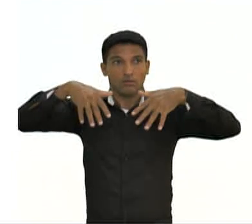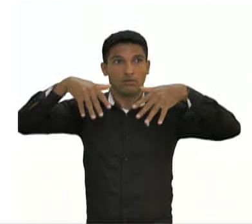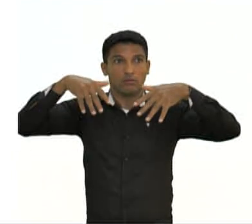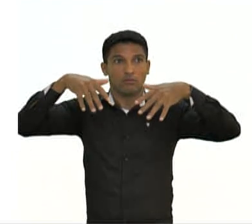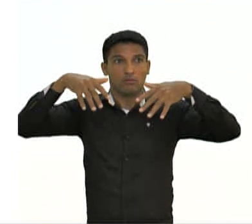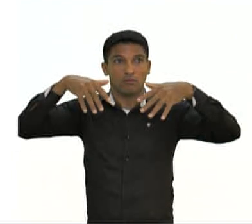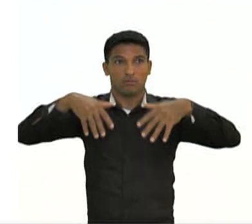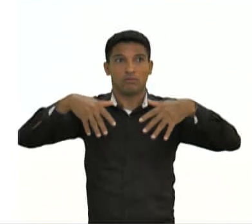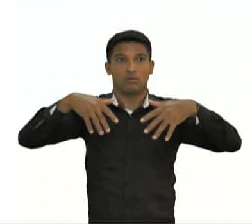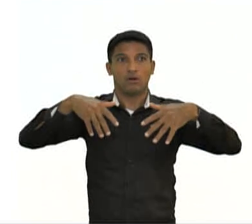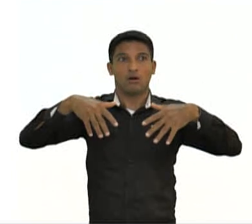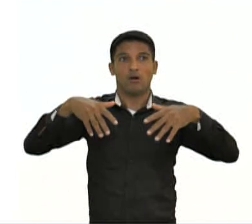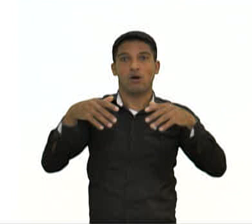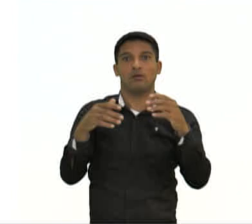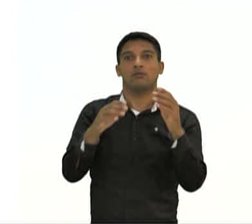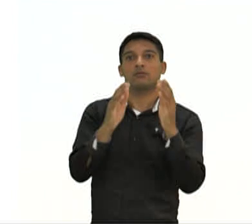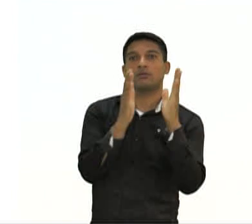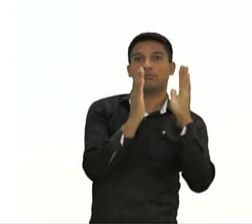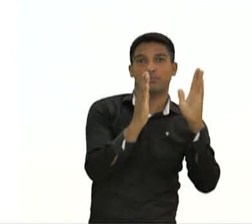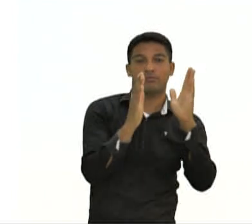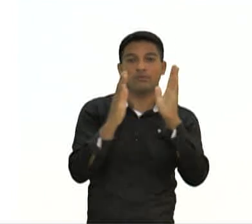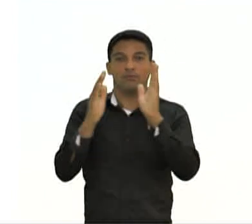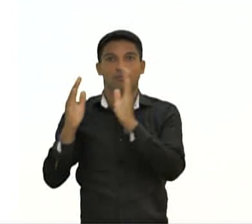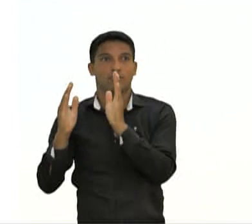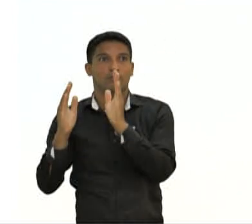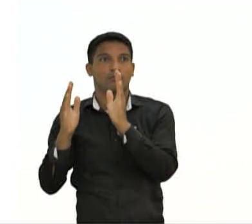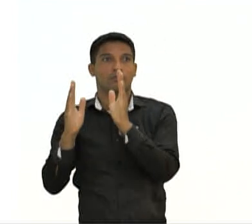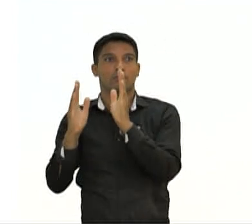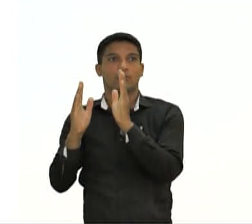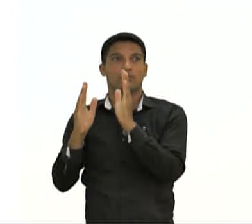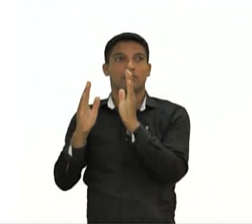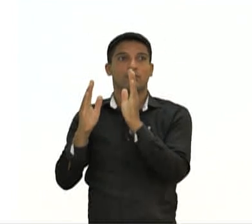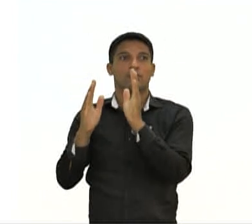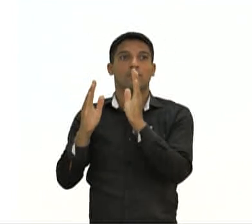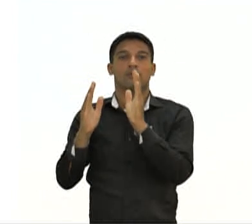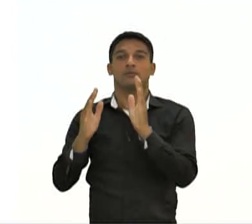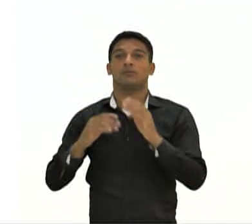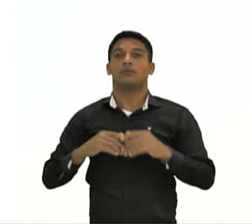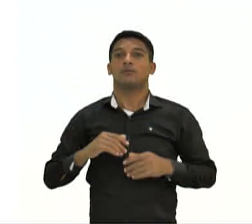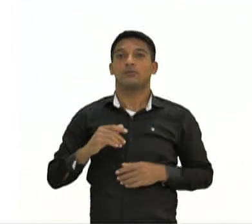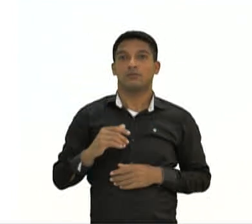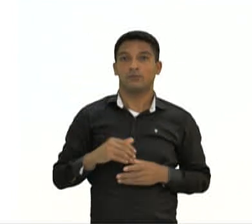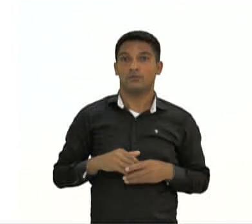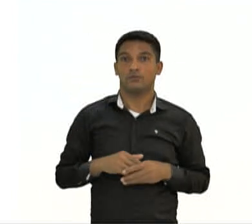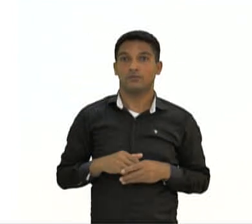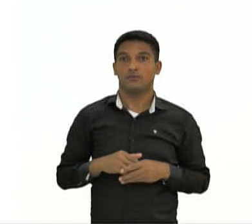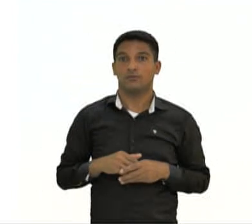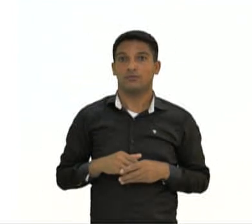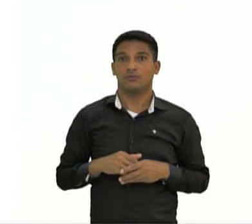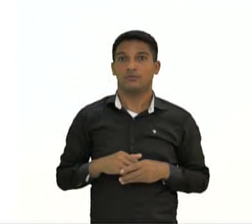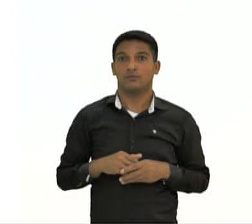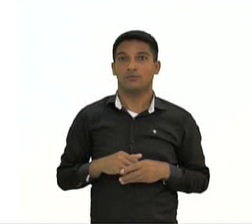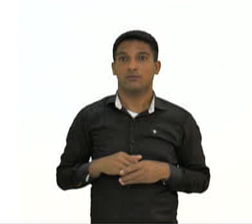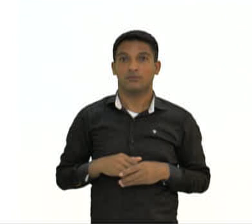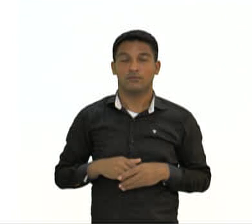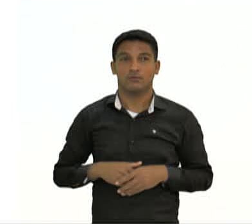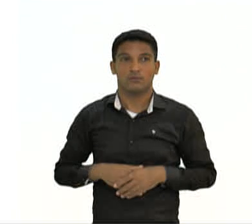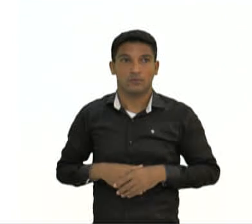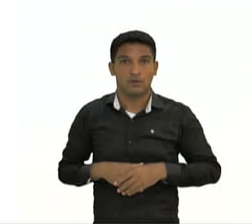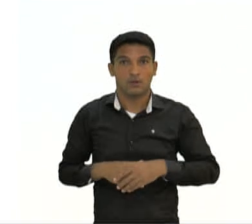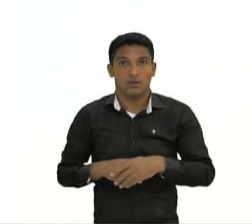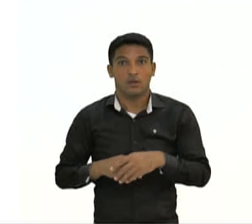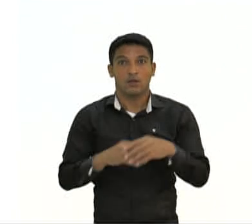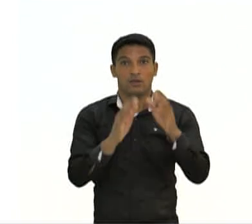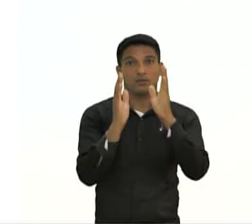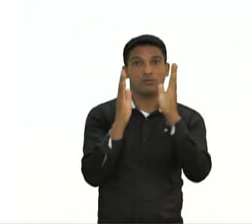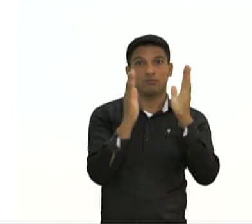dividido em simpático e parasimpático. Para a gente poder lembrar, eles são sempre opostos assim. Enquanto um deles vai controlar a